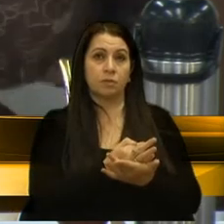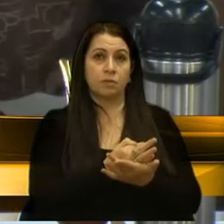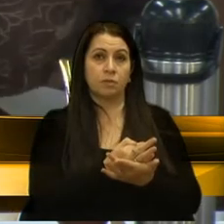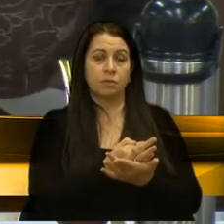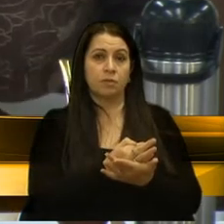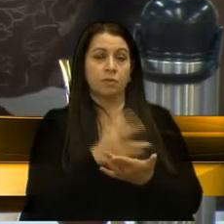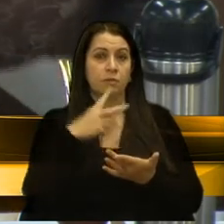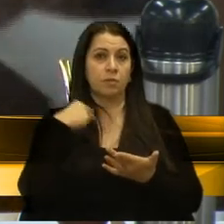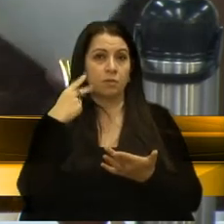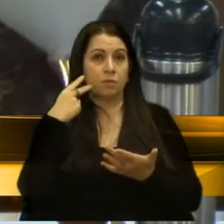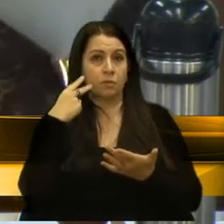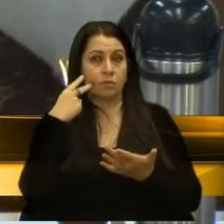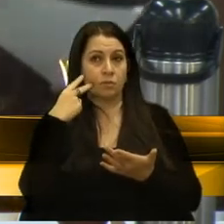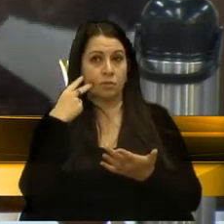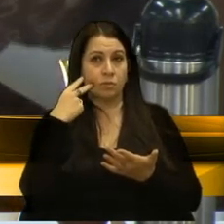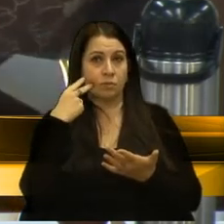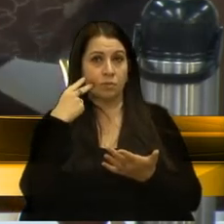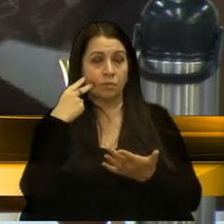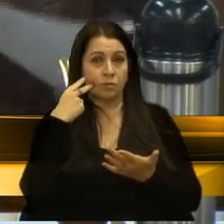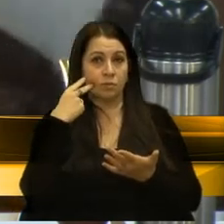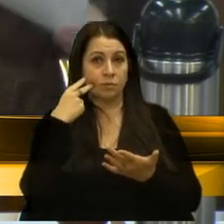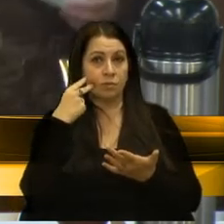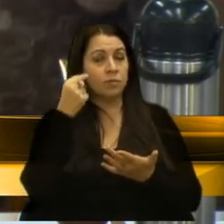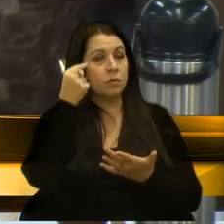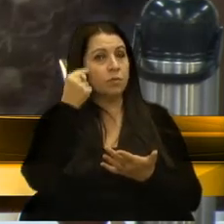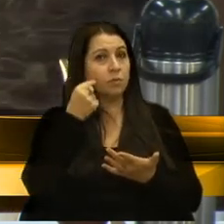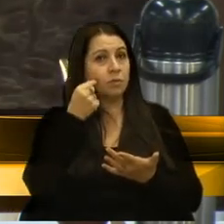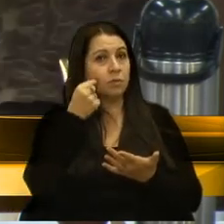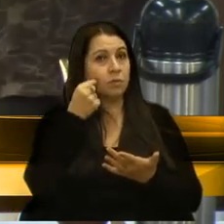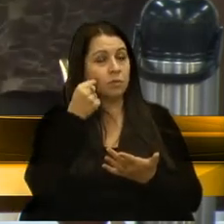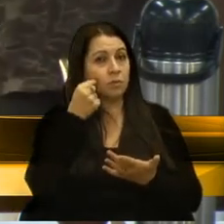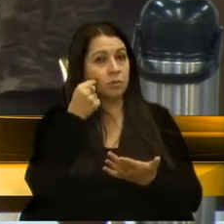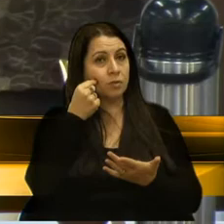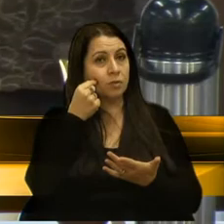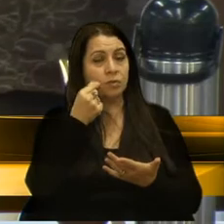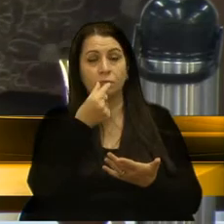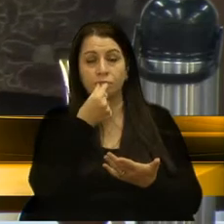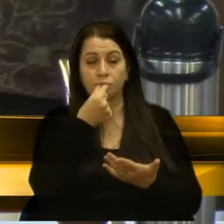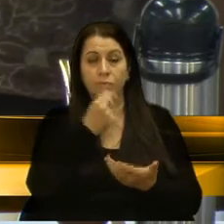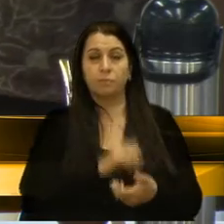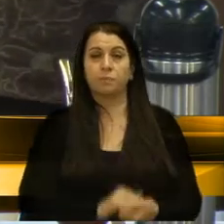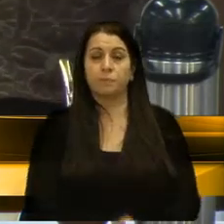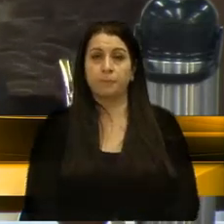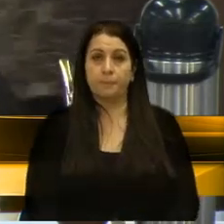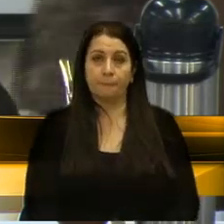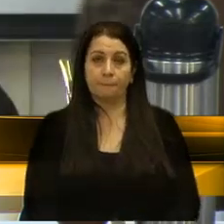dos vereadores Arlindo Bandeira e Rodrigo Beltrão.